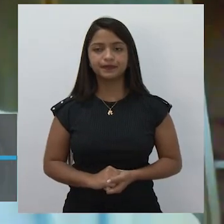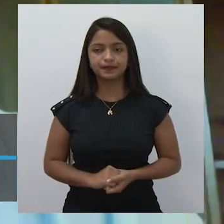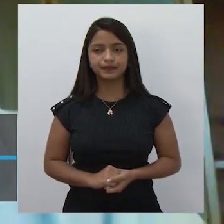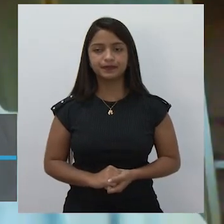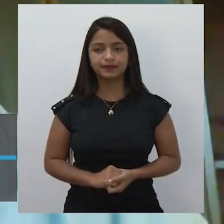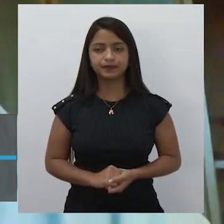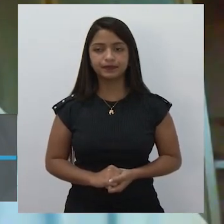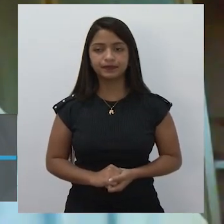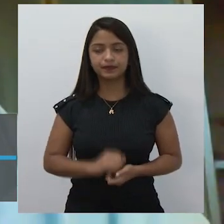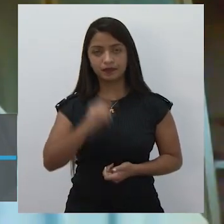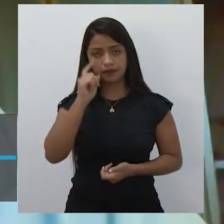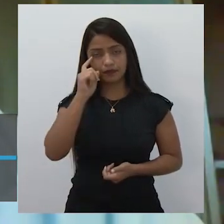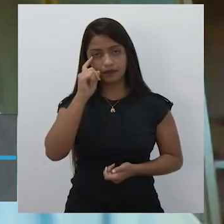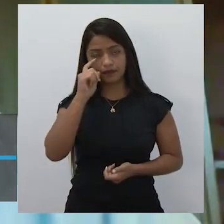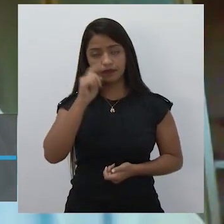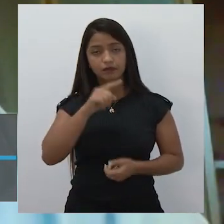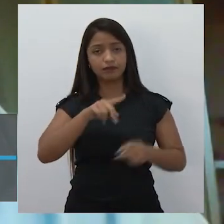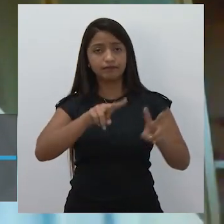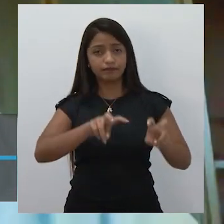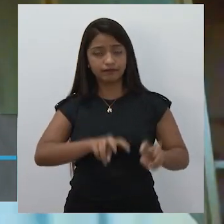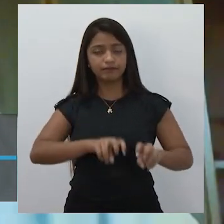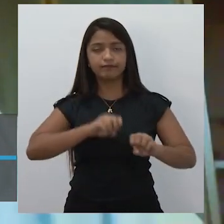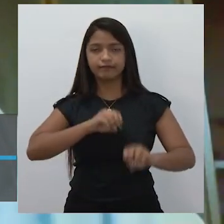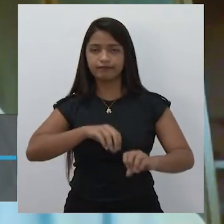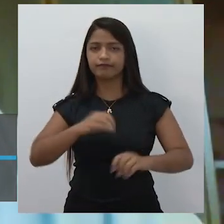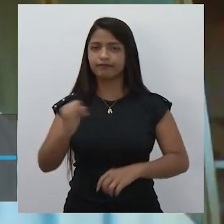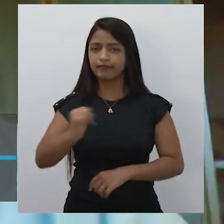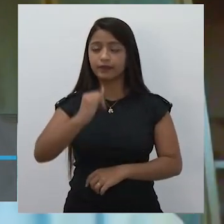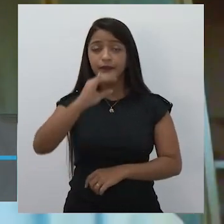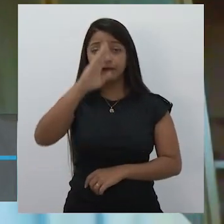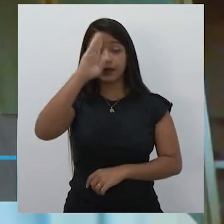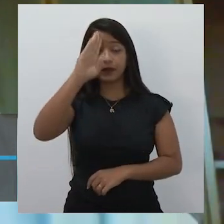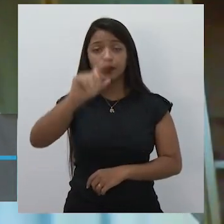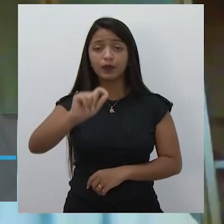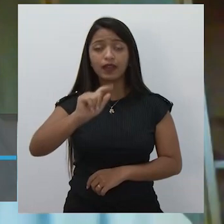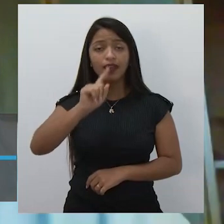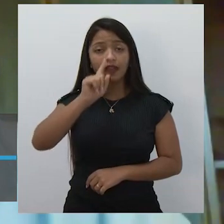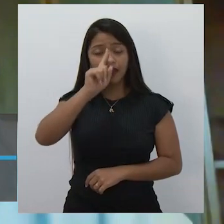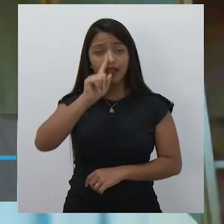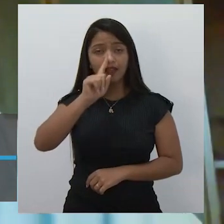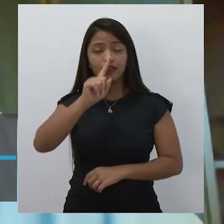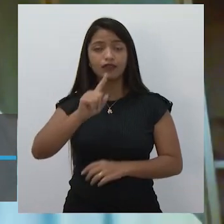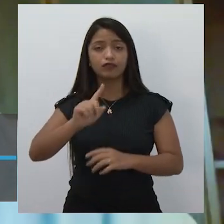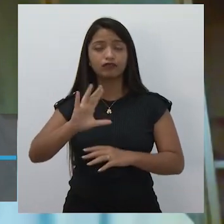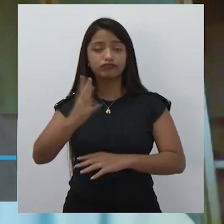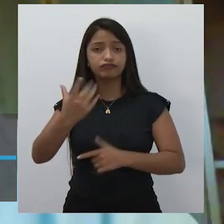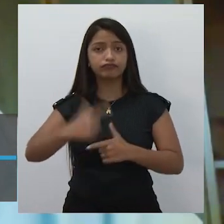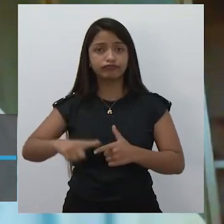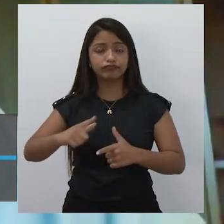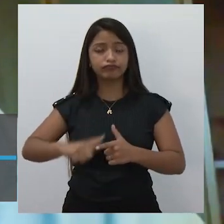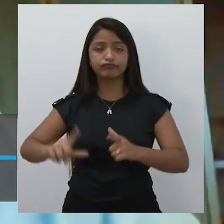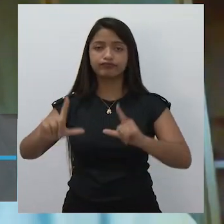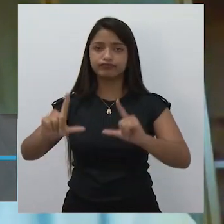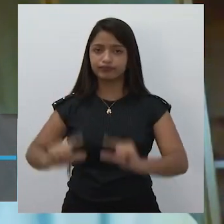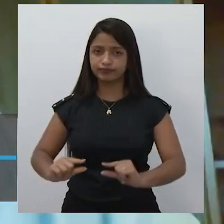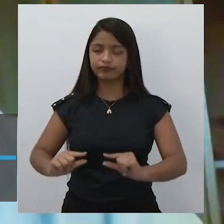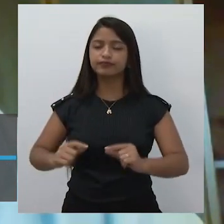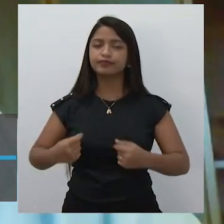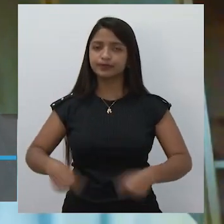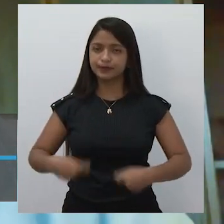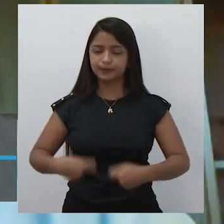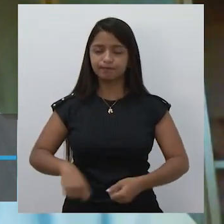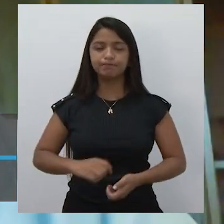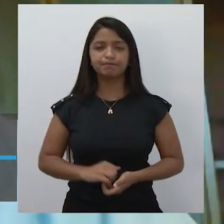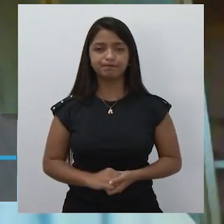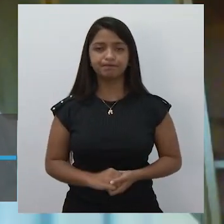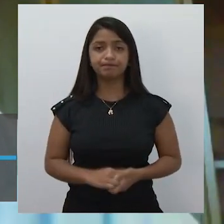que trabalha, né, com essa questão, principalmente a questão de redução de riscos e desastres. Então, é uma grande